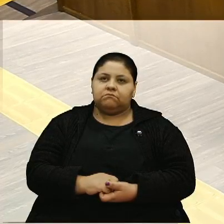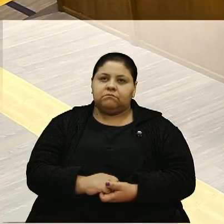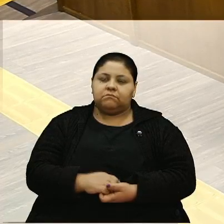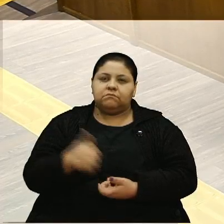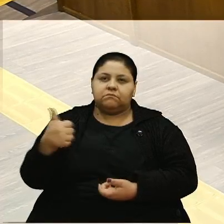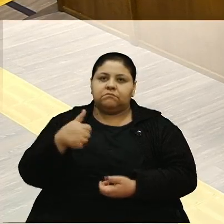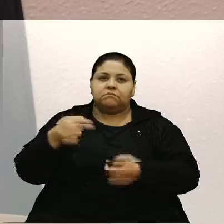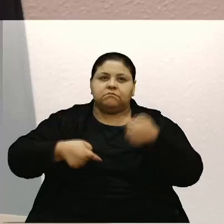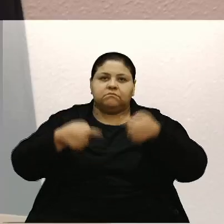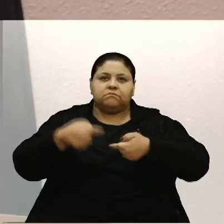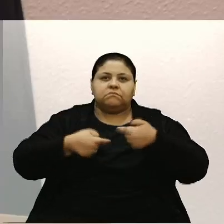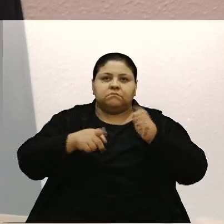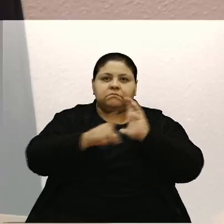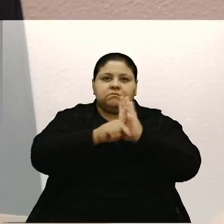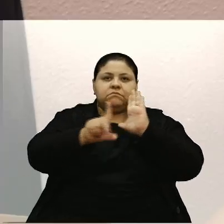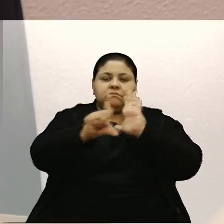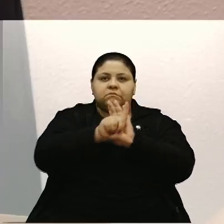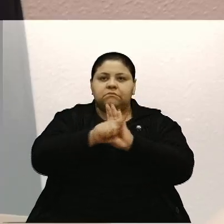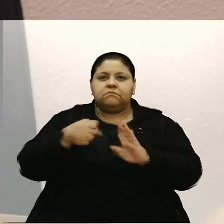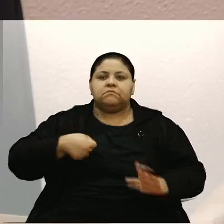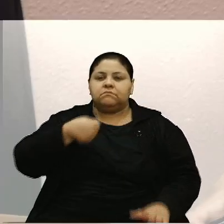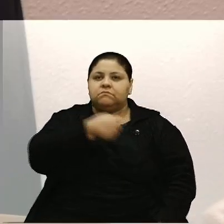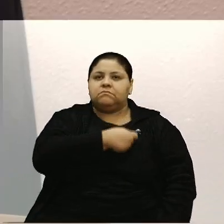Em primeira discussão, projeto de lei número